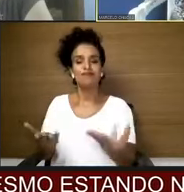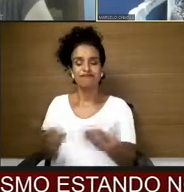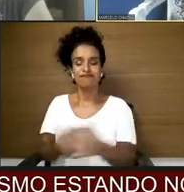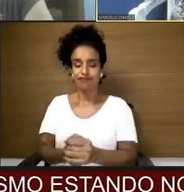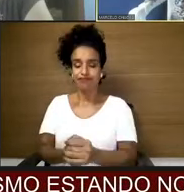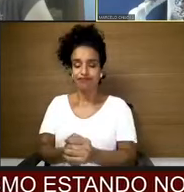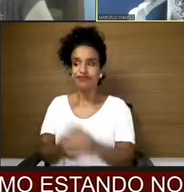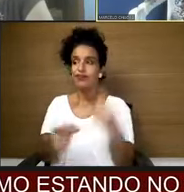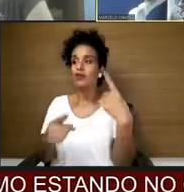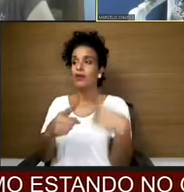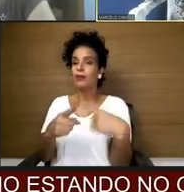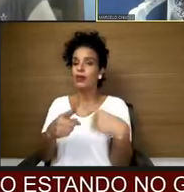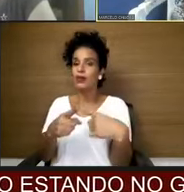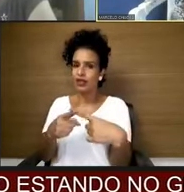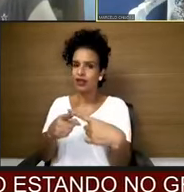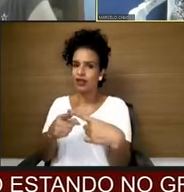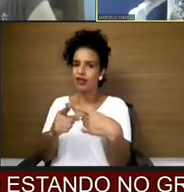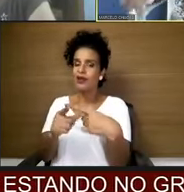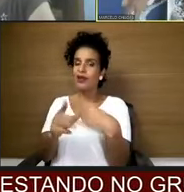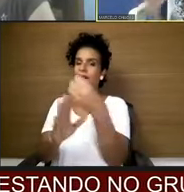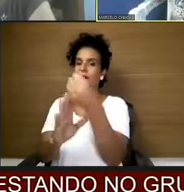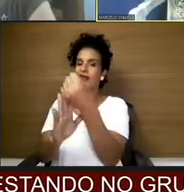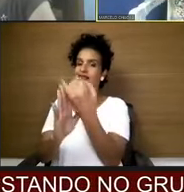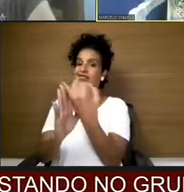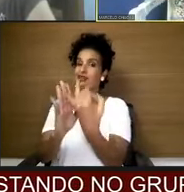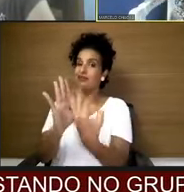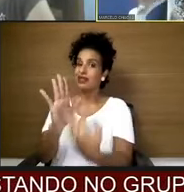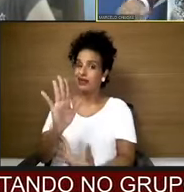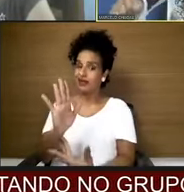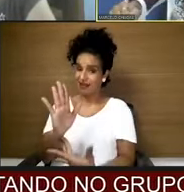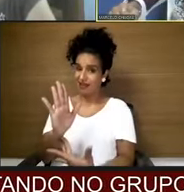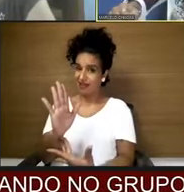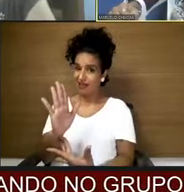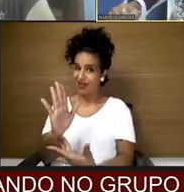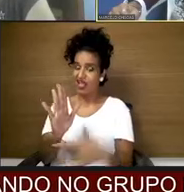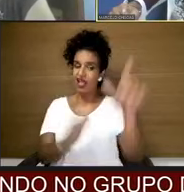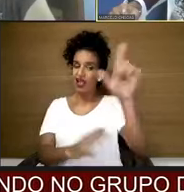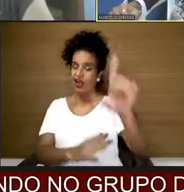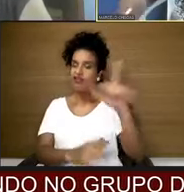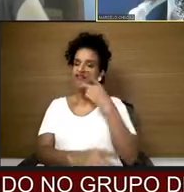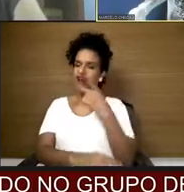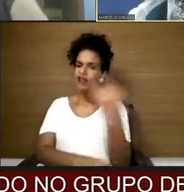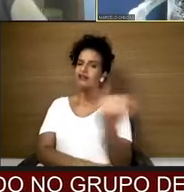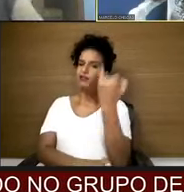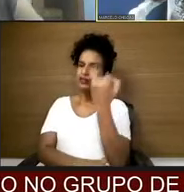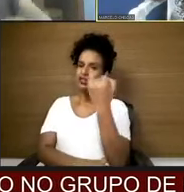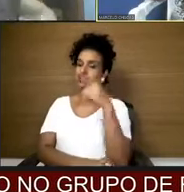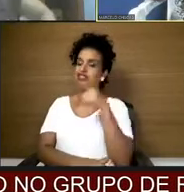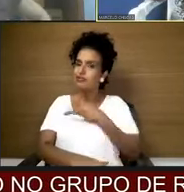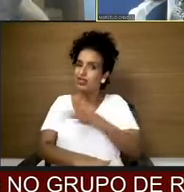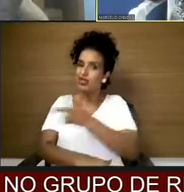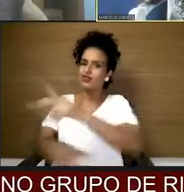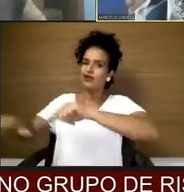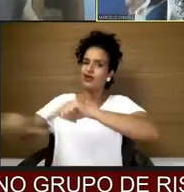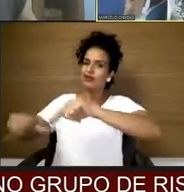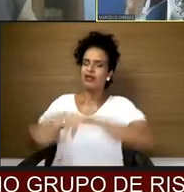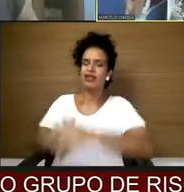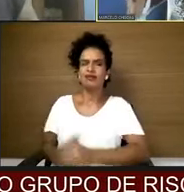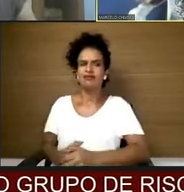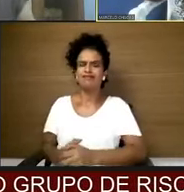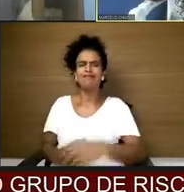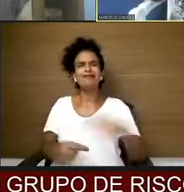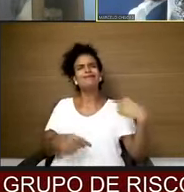para justificar a lógica de que, bom, se é essencial, ele tem que estar ali no ambiente de trabalho. Agora, eu fico me